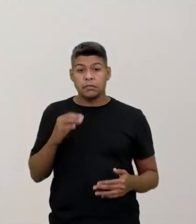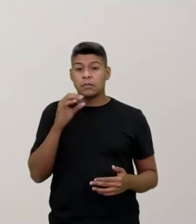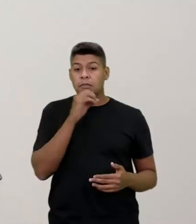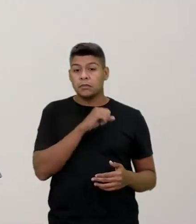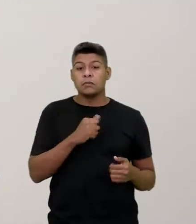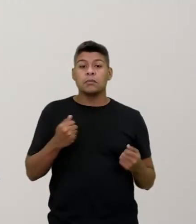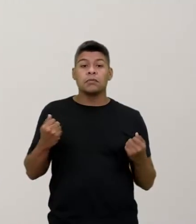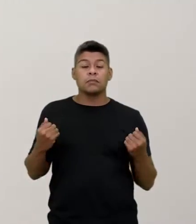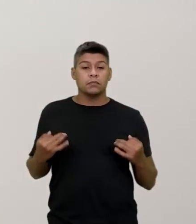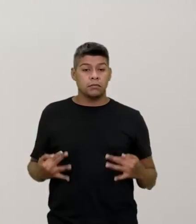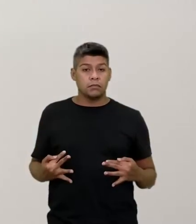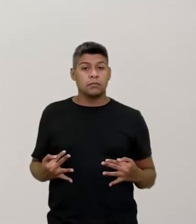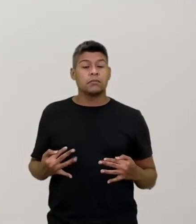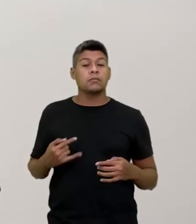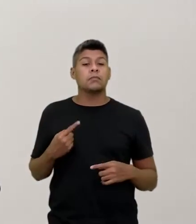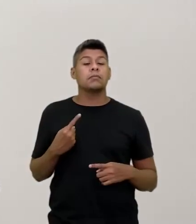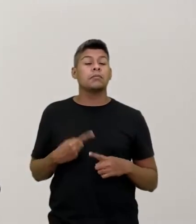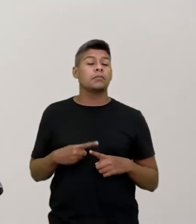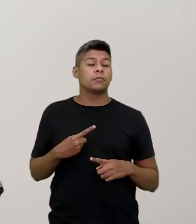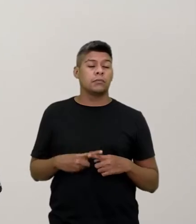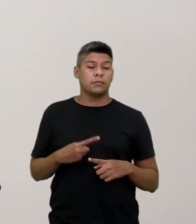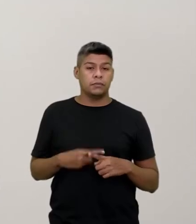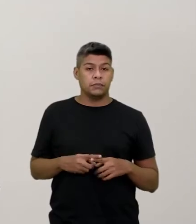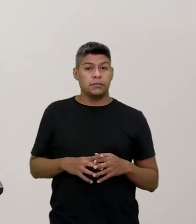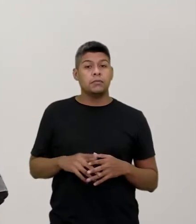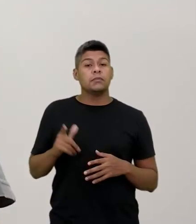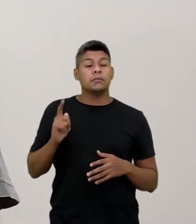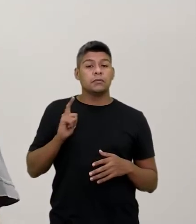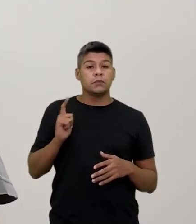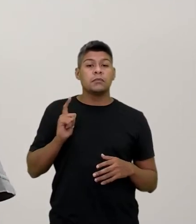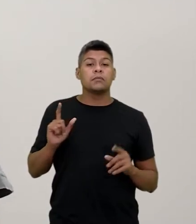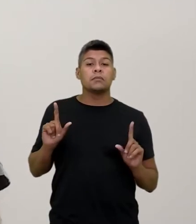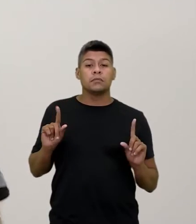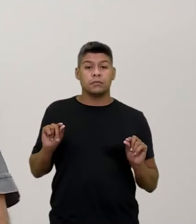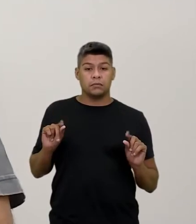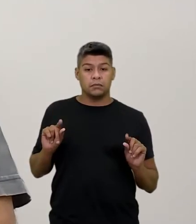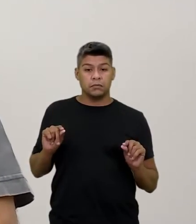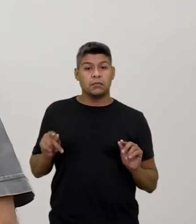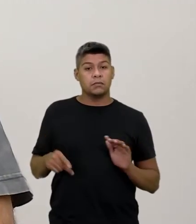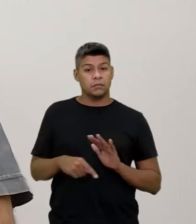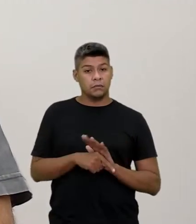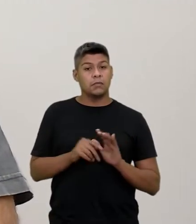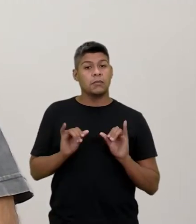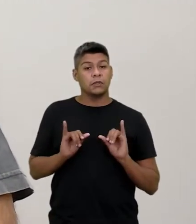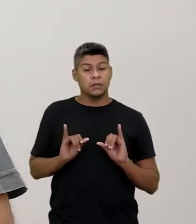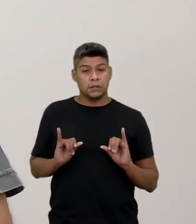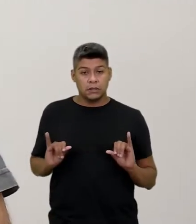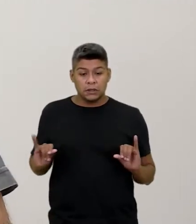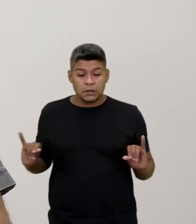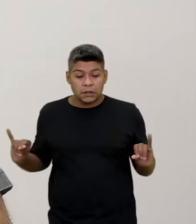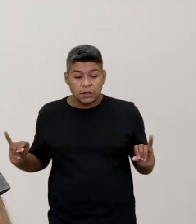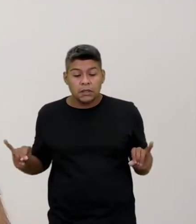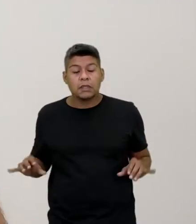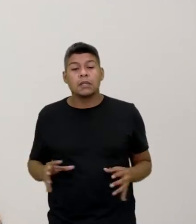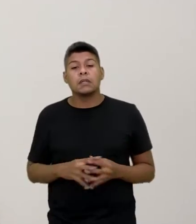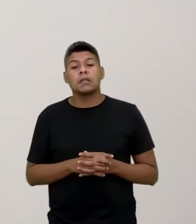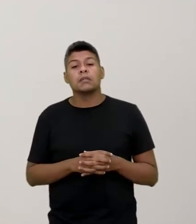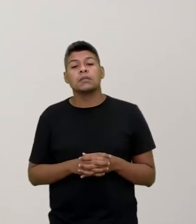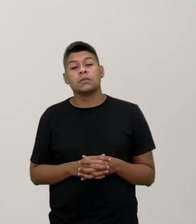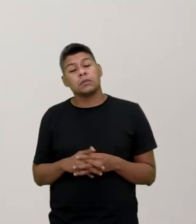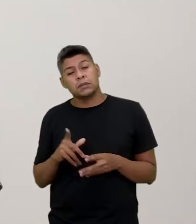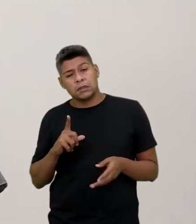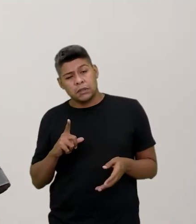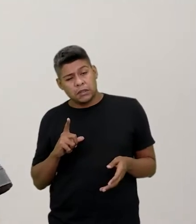aqui. A questão é a seguinte: tem a parte que é da coleta dos dados, tem a parte que é